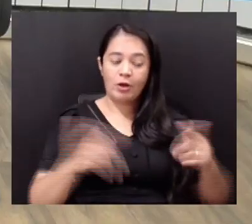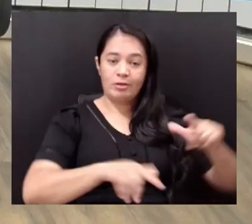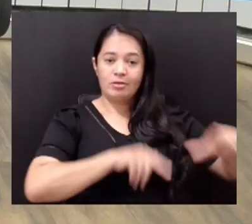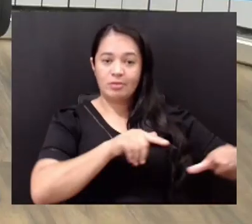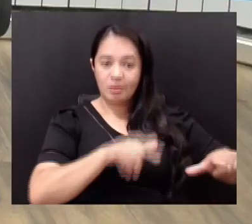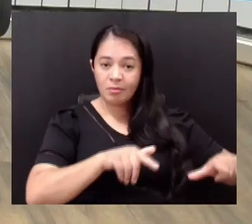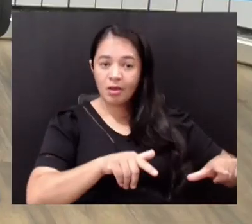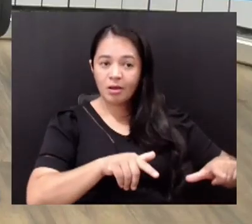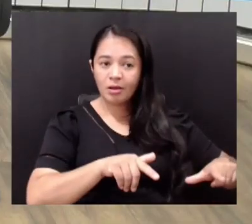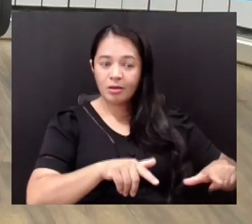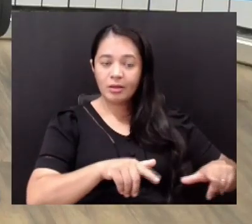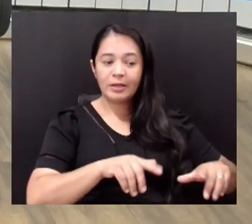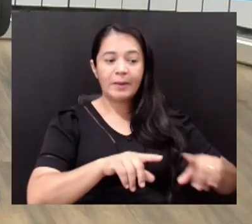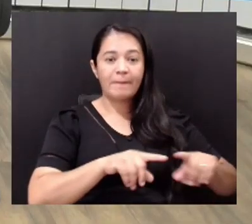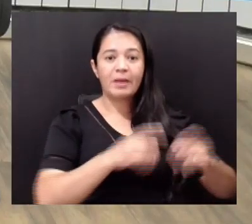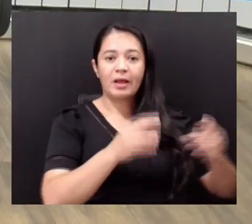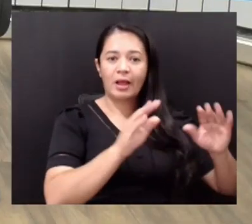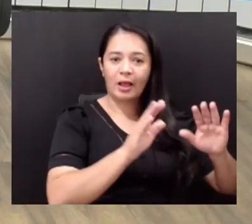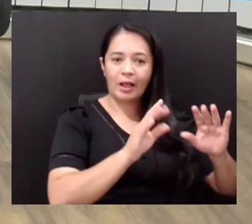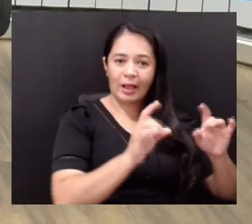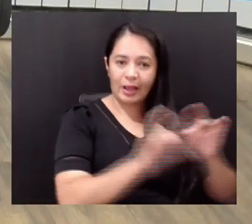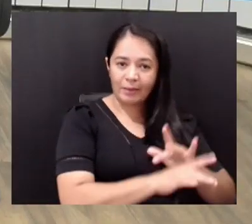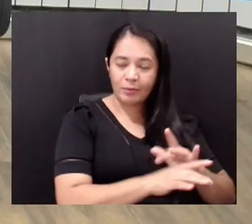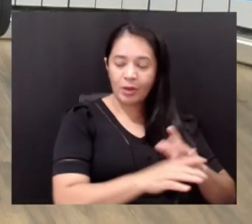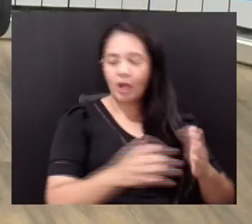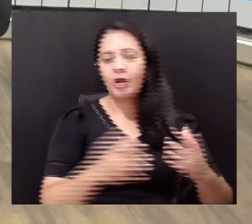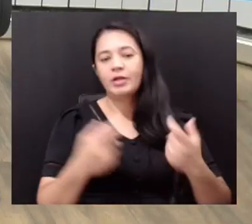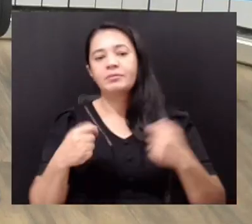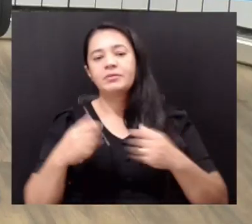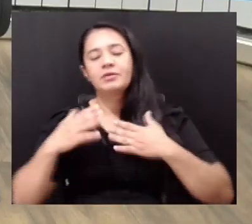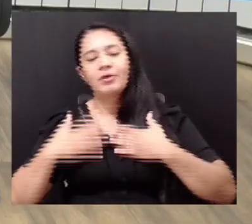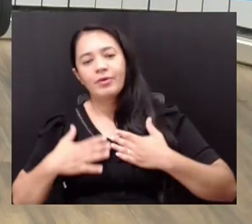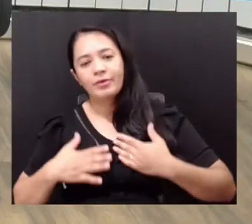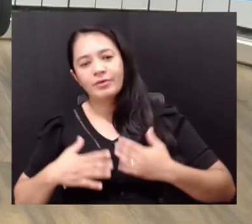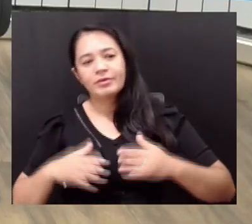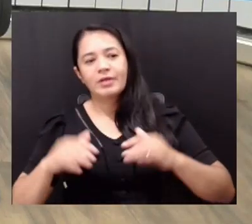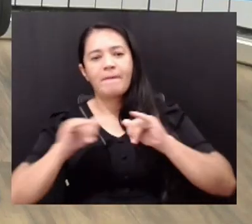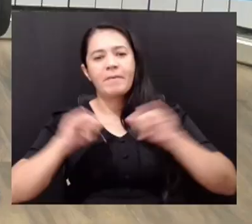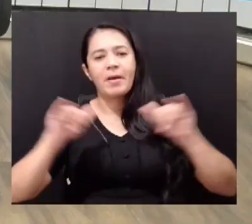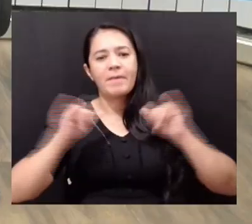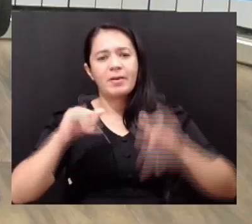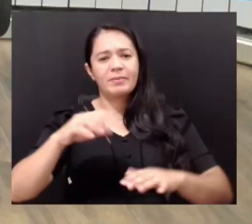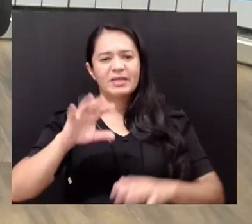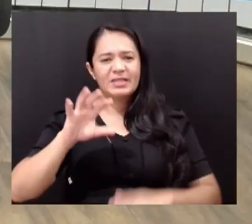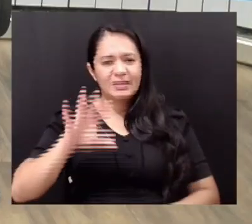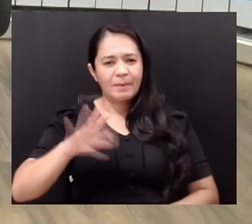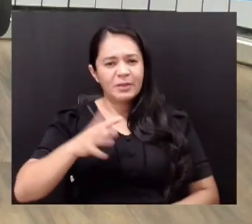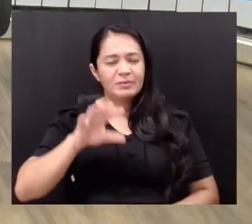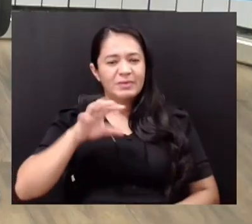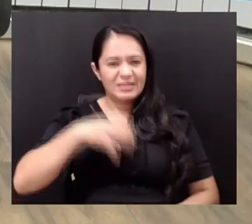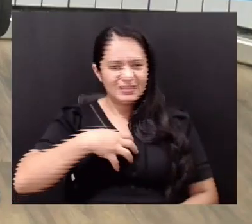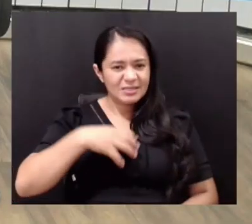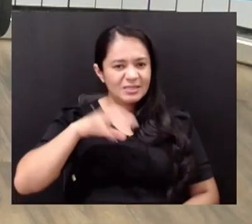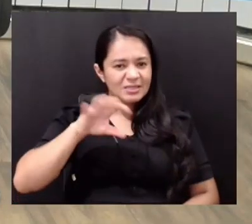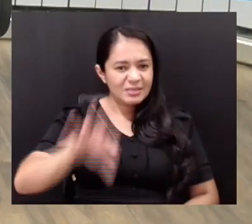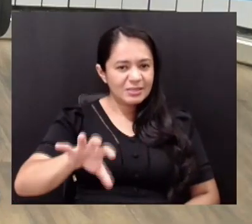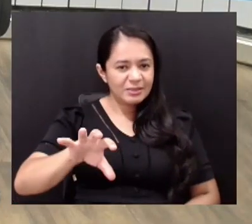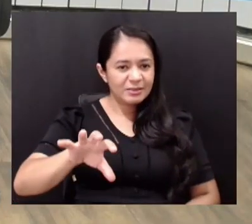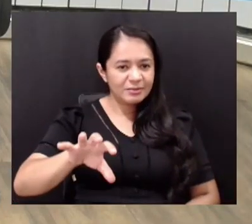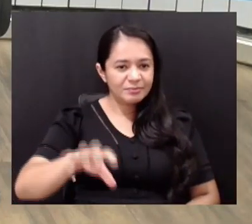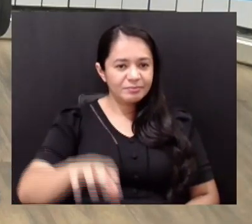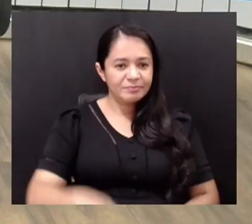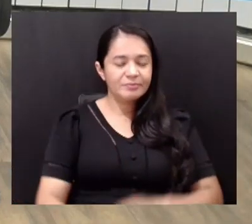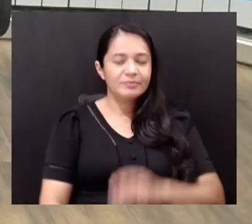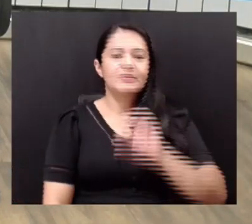do trabalho, tem que desligar. Seria campanhas nesse sentido, por exemplo? Perfeito, porque assim, quando a gente começa a olhar